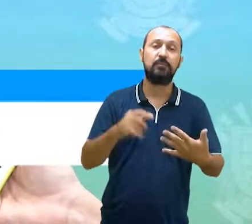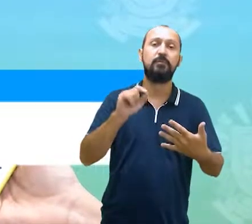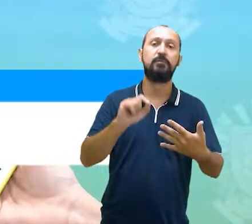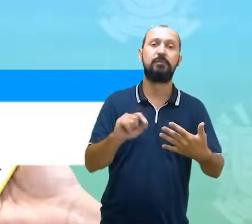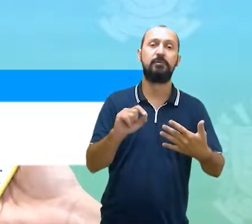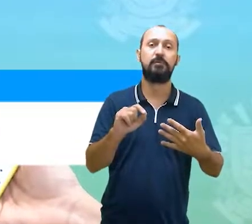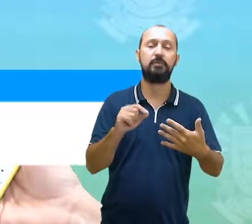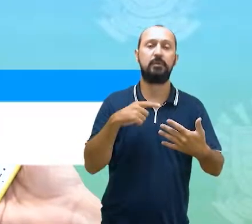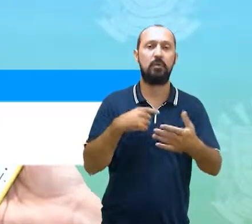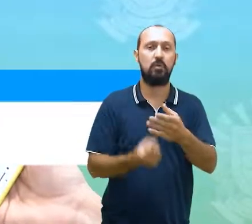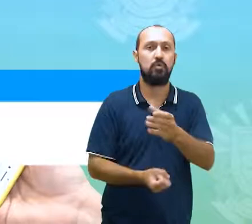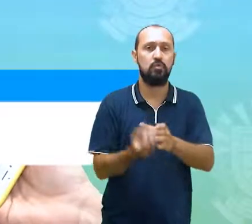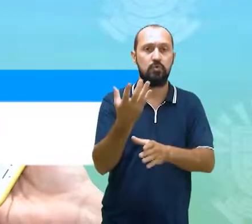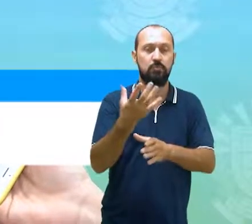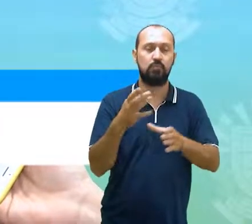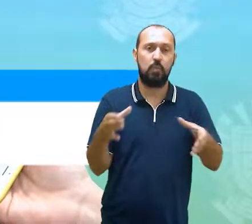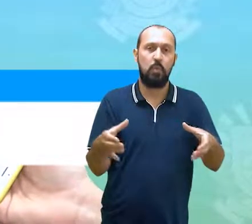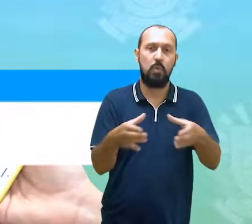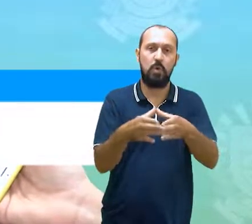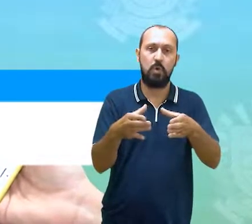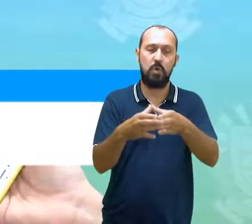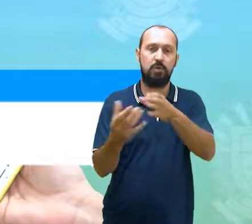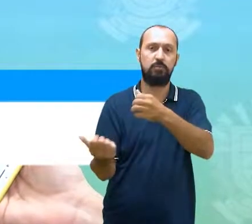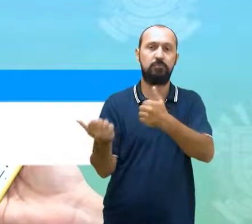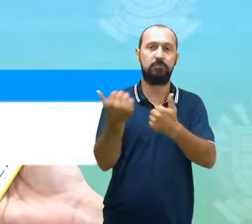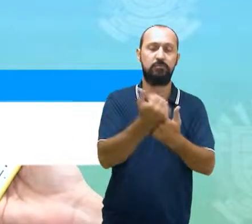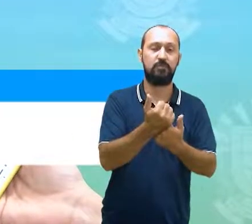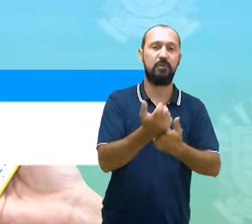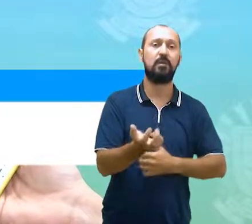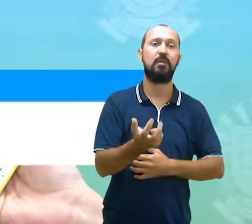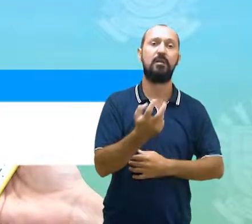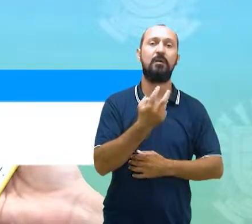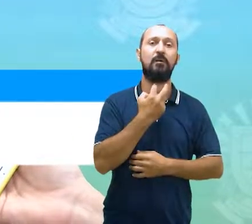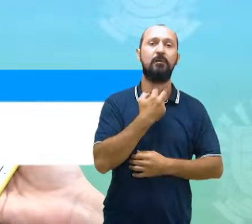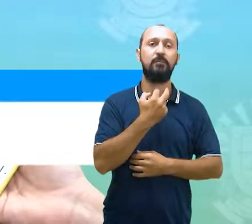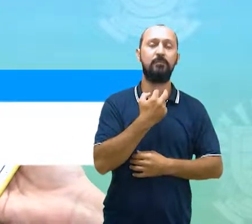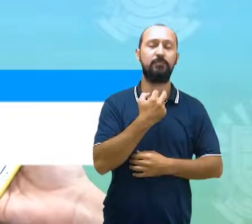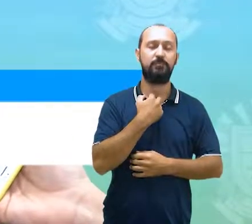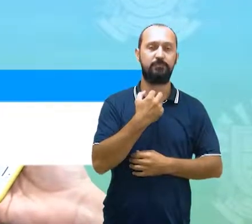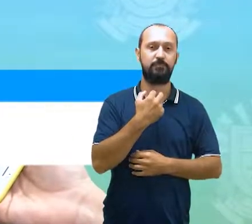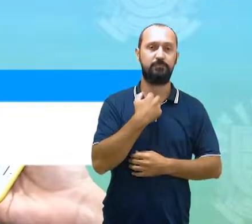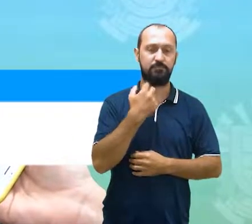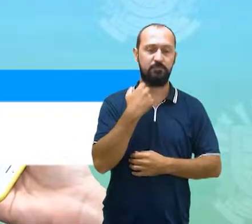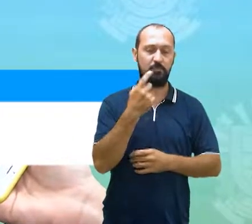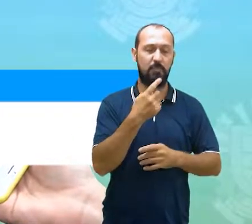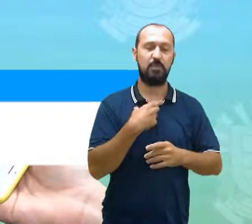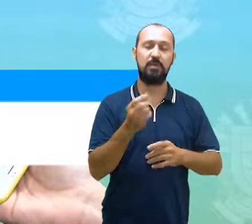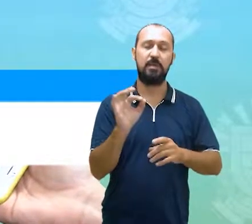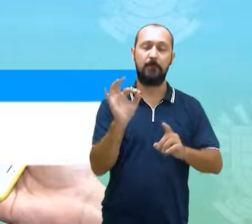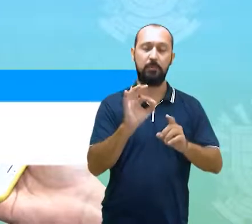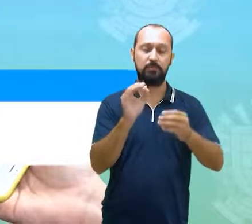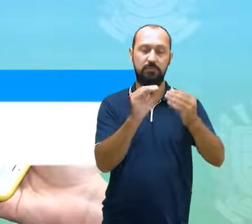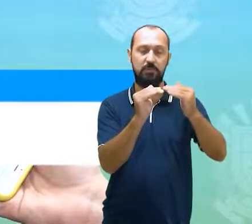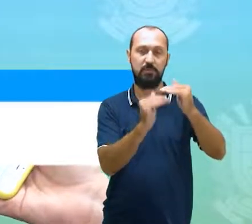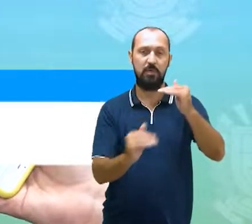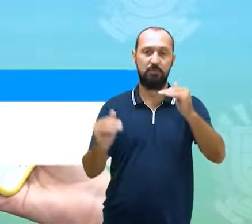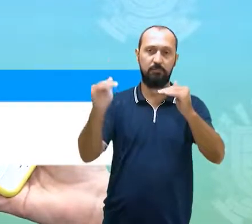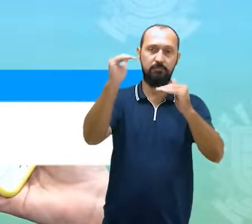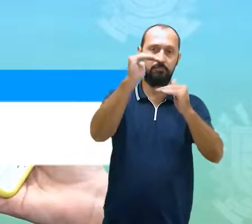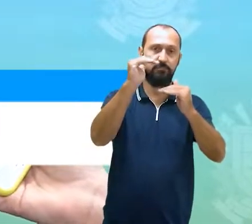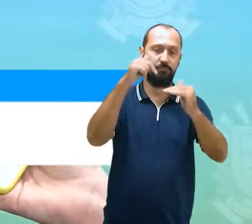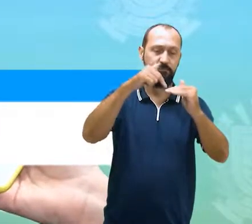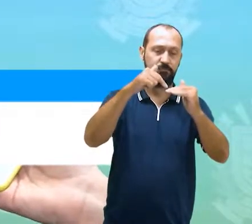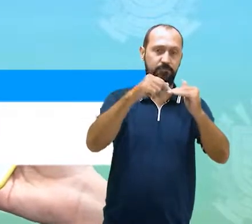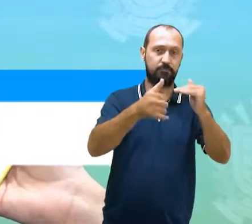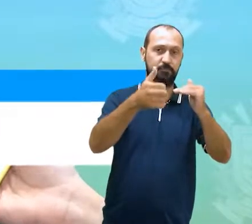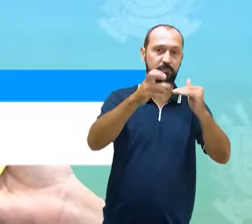é definida que a criação desses quadros suplementares não pode se sobrepor ou ser superior